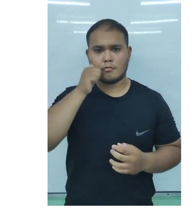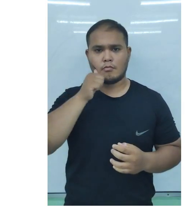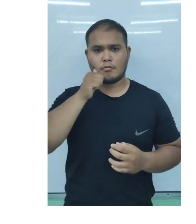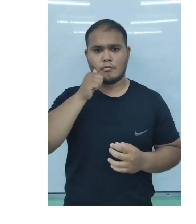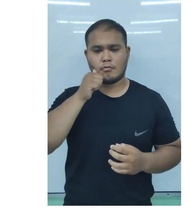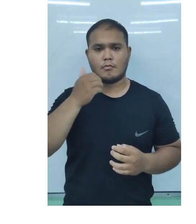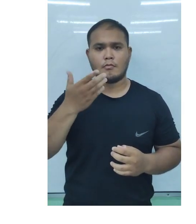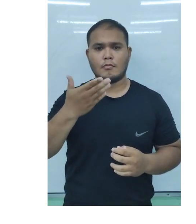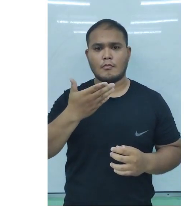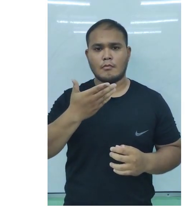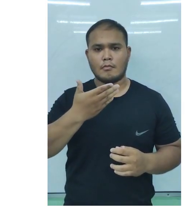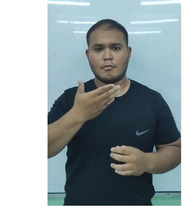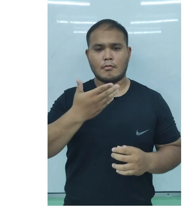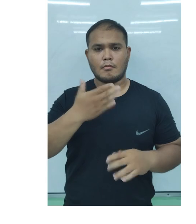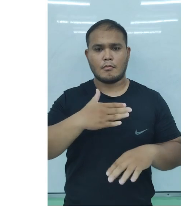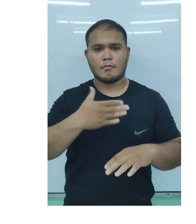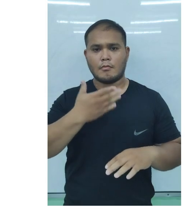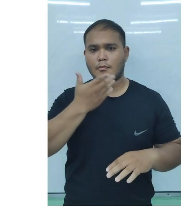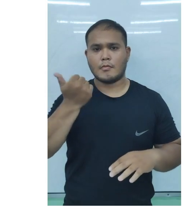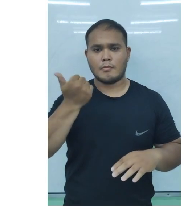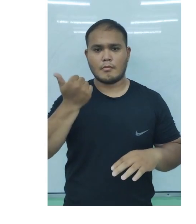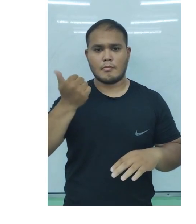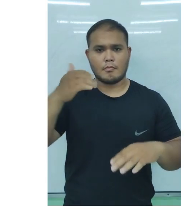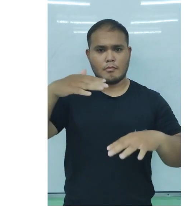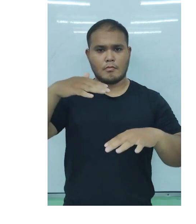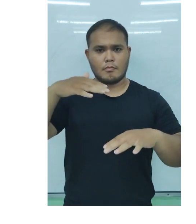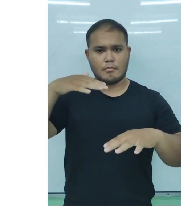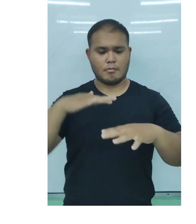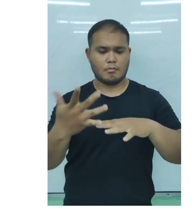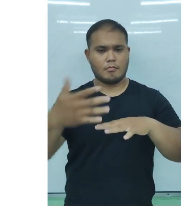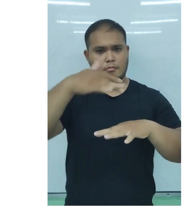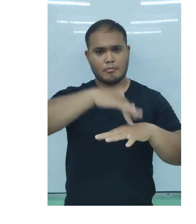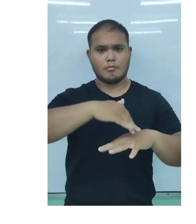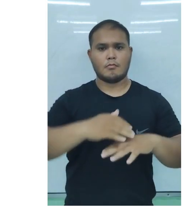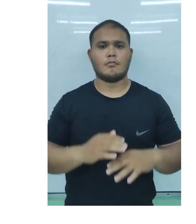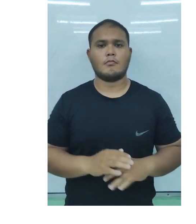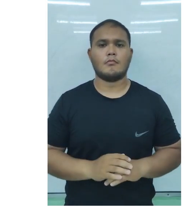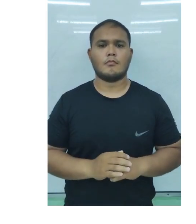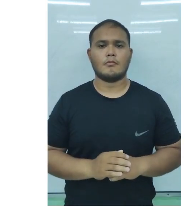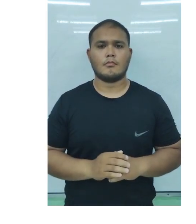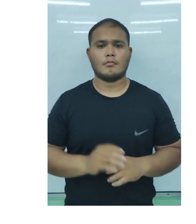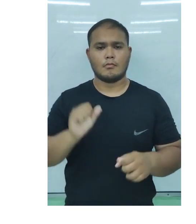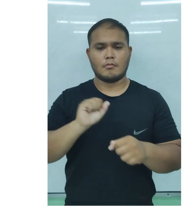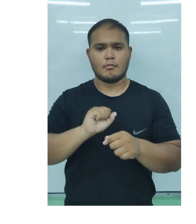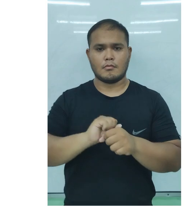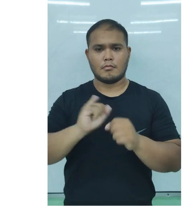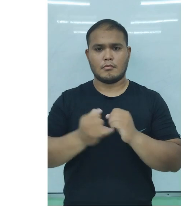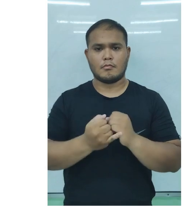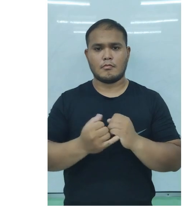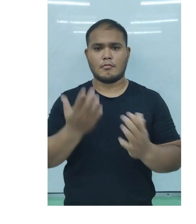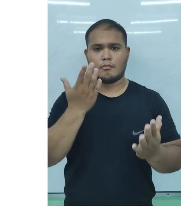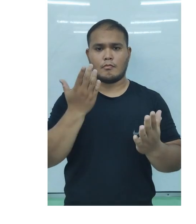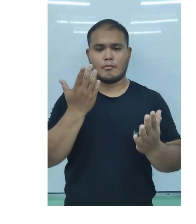comparativo neutro, maius, que está adjetivando o